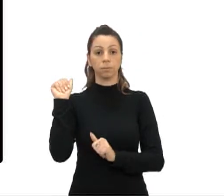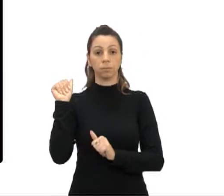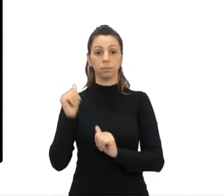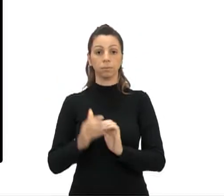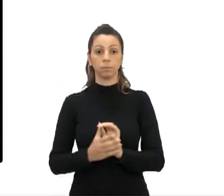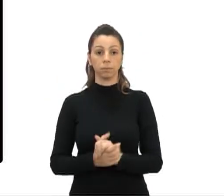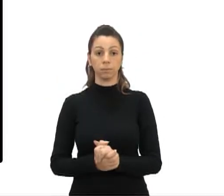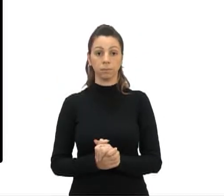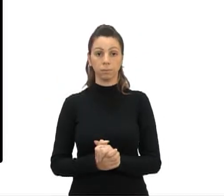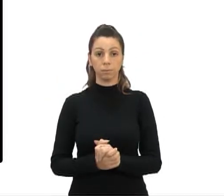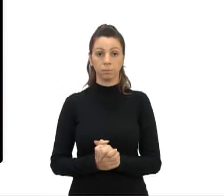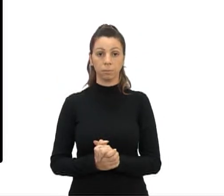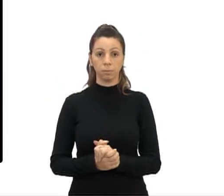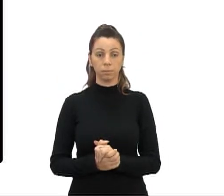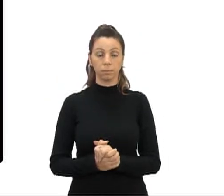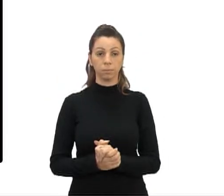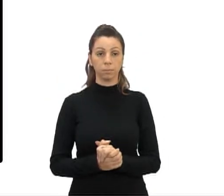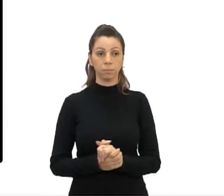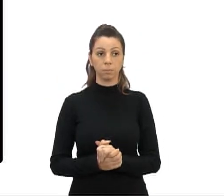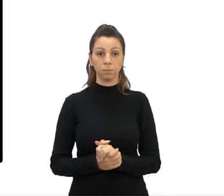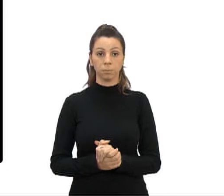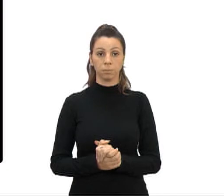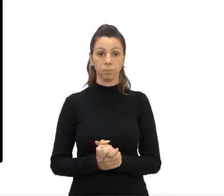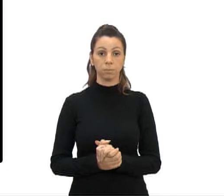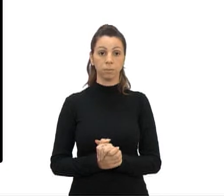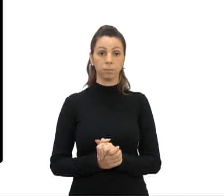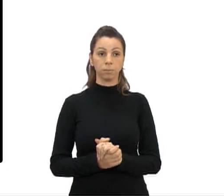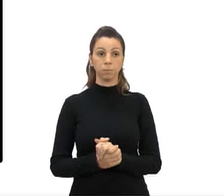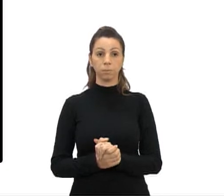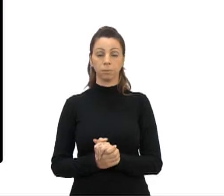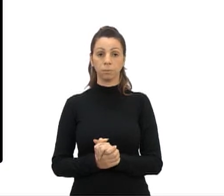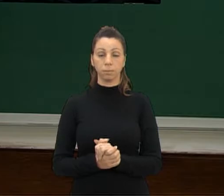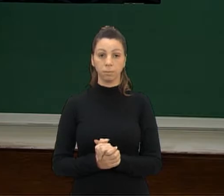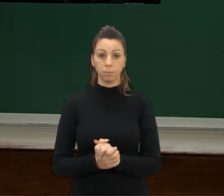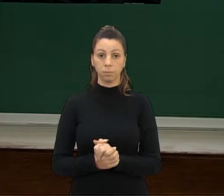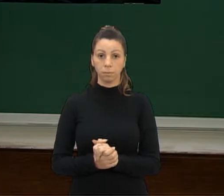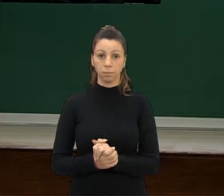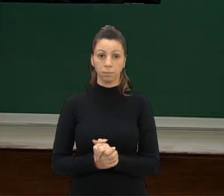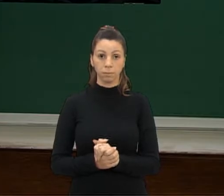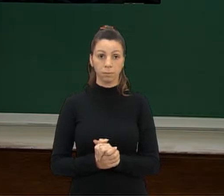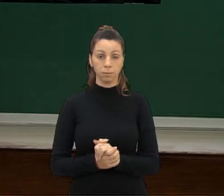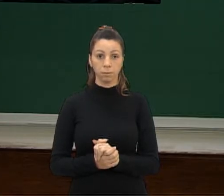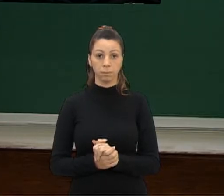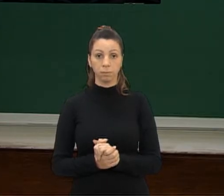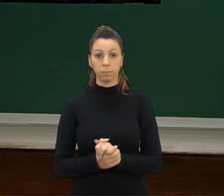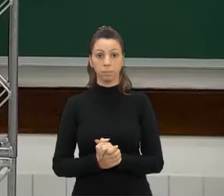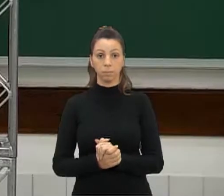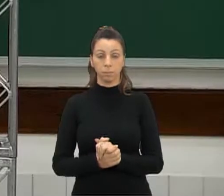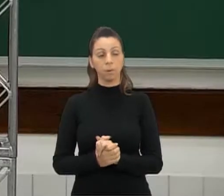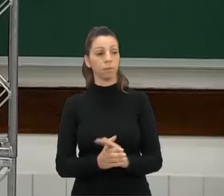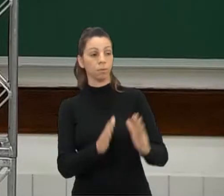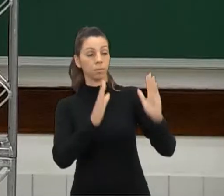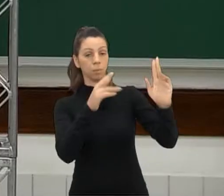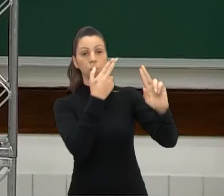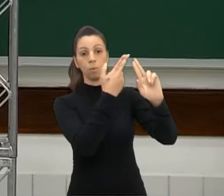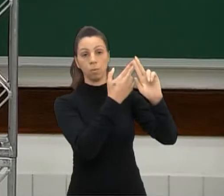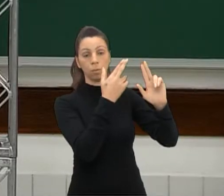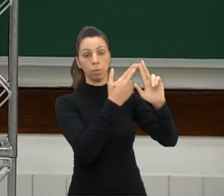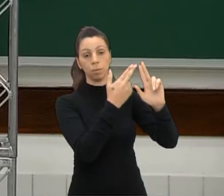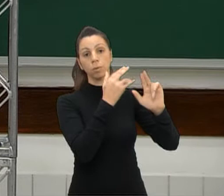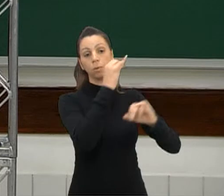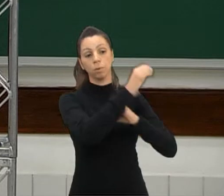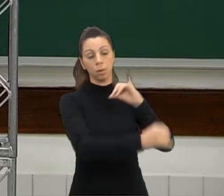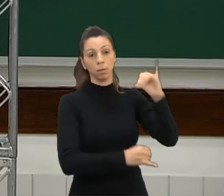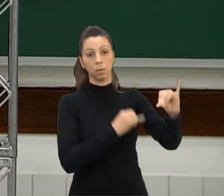Nesta conversa, aliás, nós temos de um lado uma usuária, um usuário da internet, e do outro,